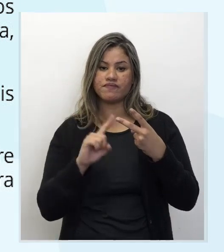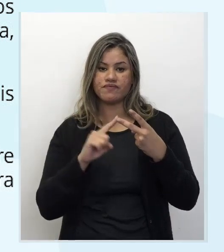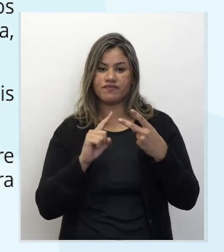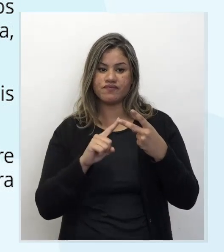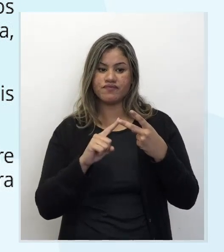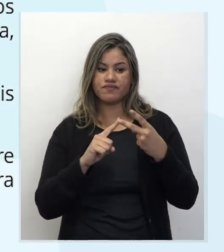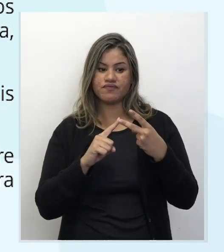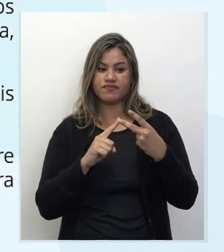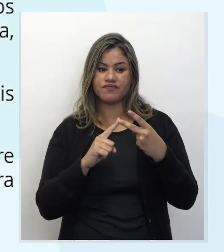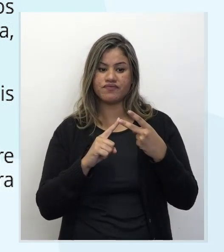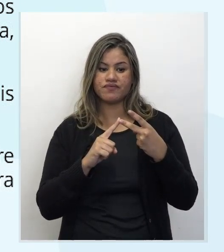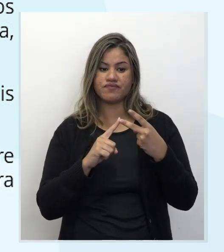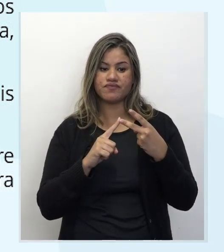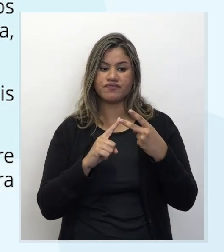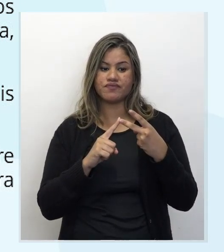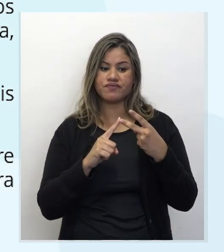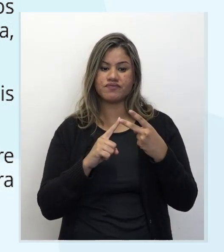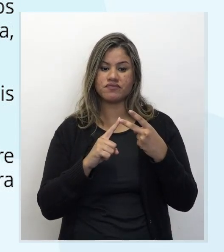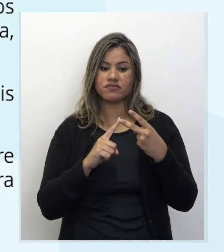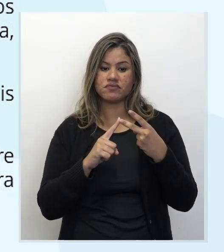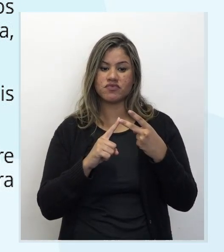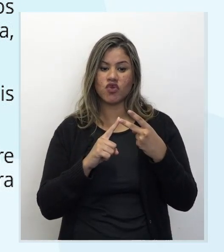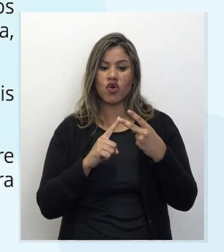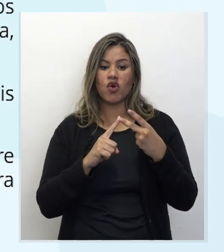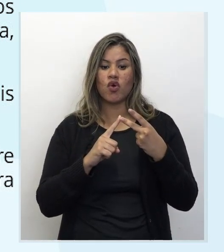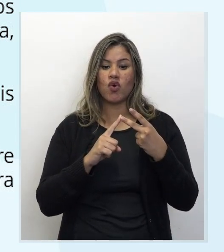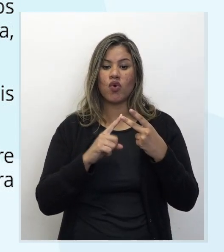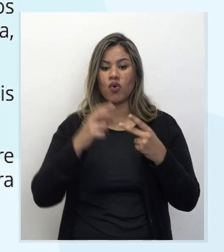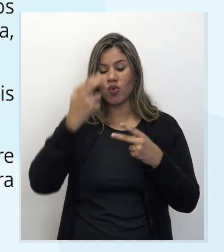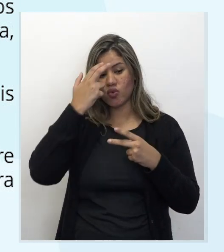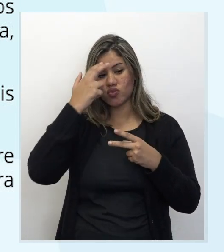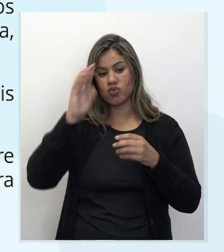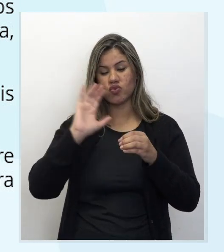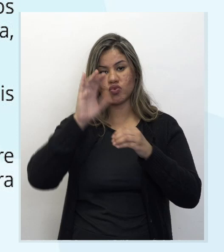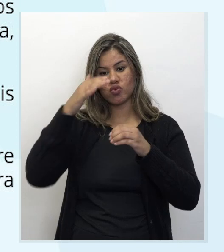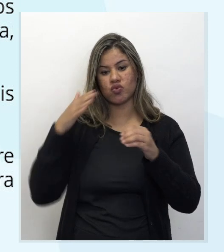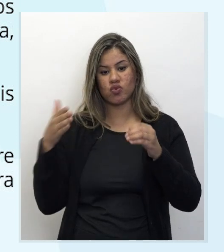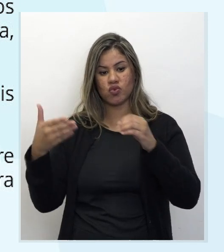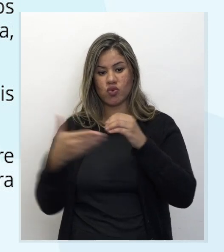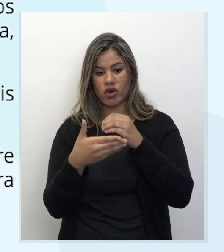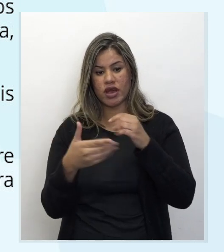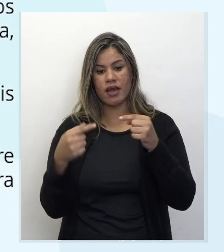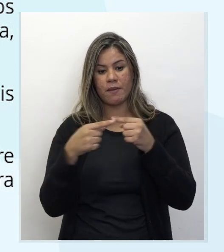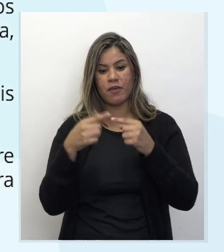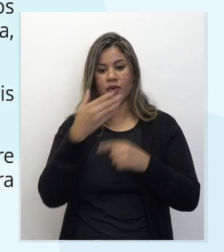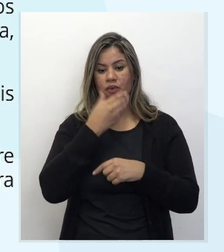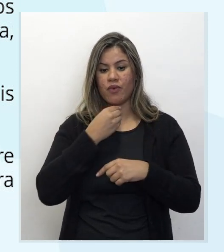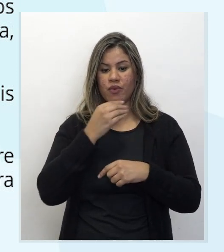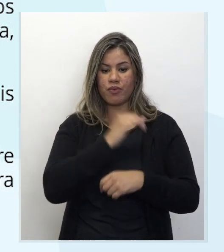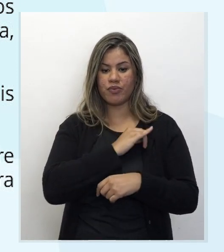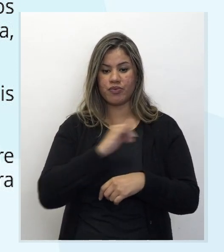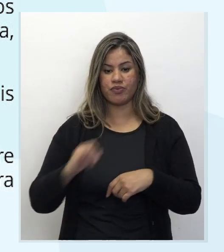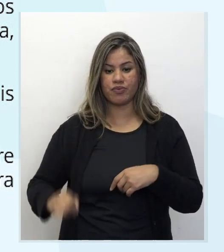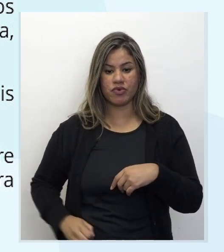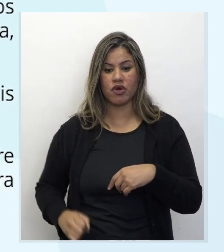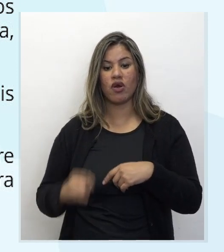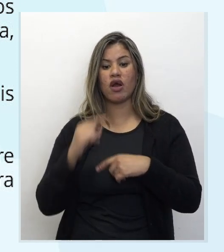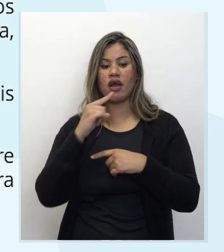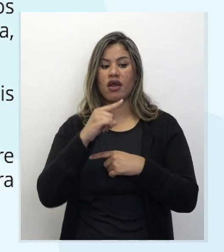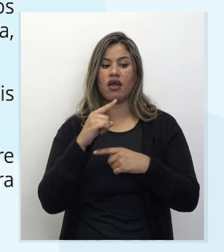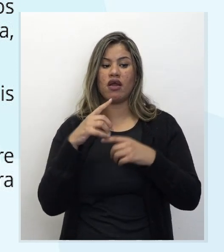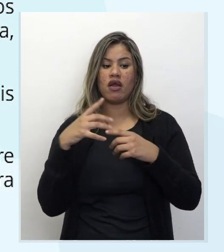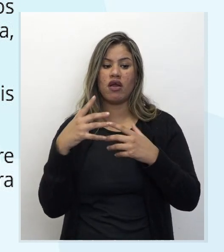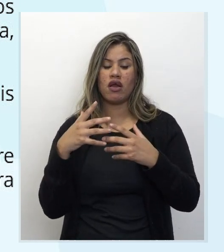gente terminar nossa correção. Uma manifestação da fusão da cultura do Oriente e do Ocidente, promovida por Alexandre, foi a apropriação